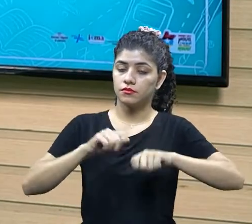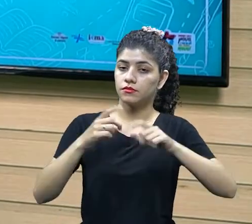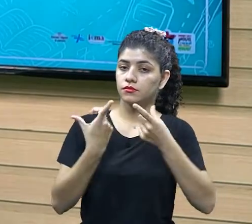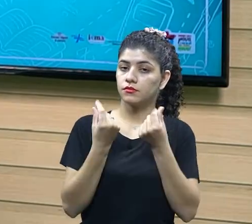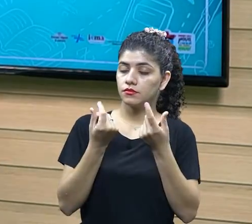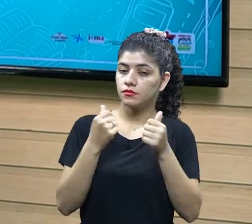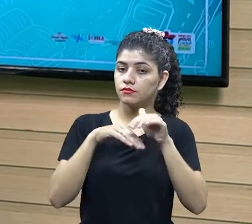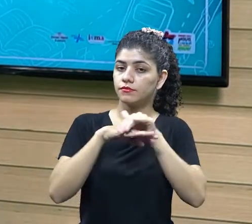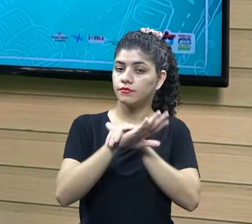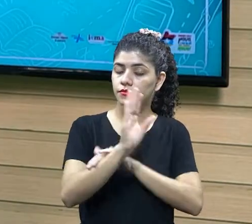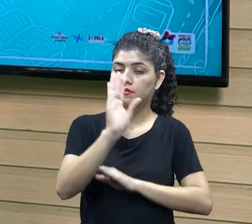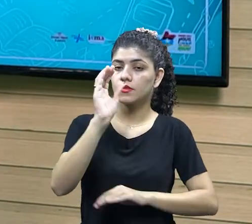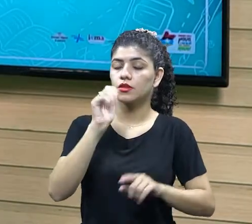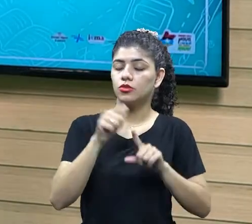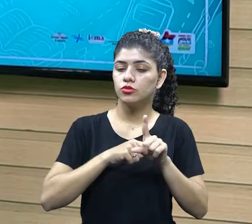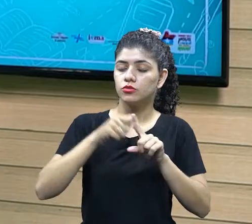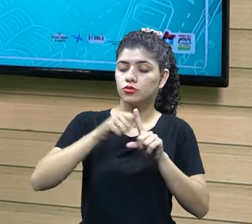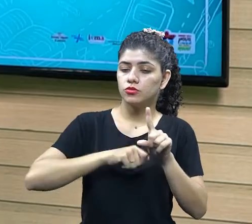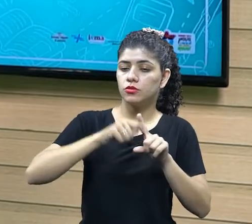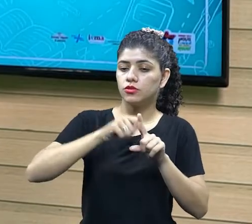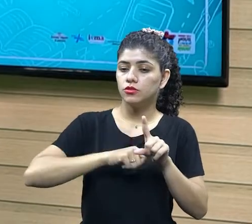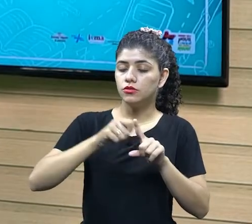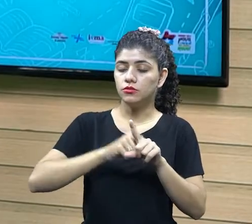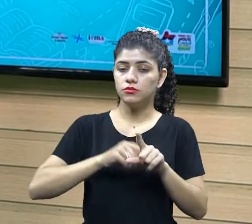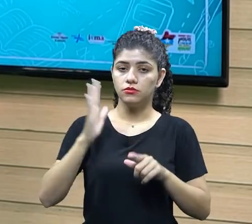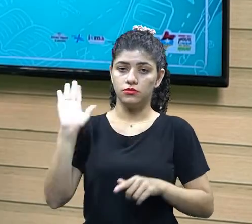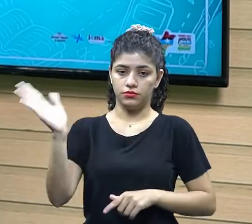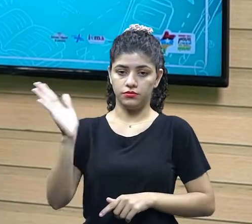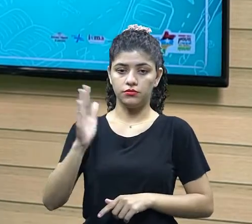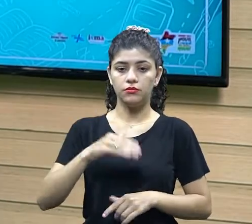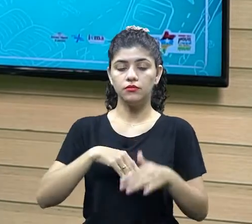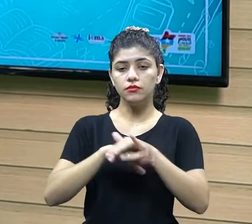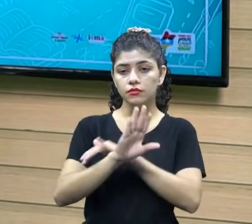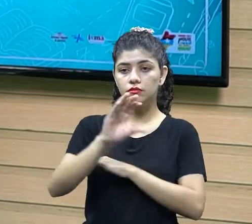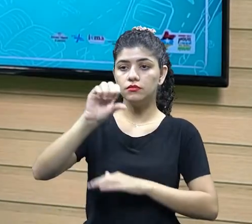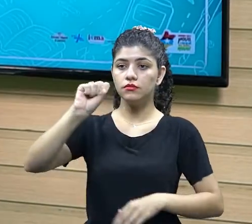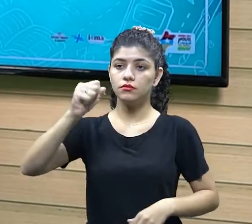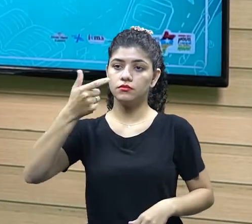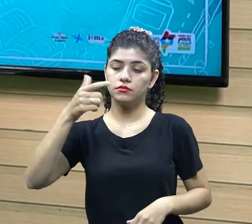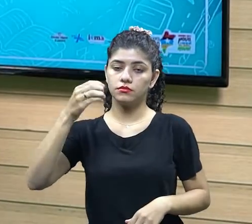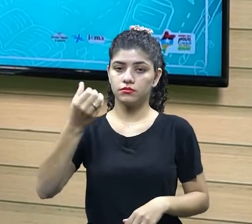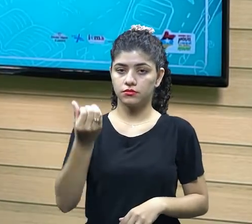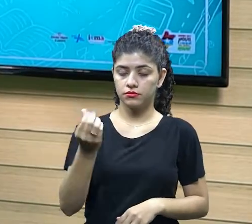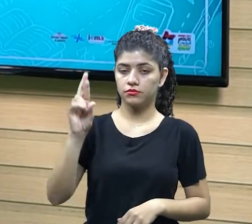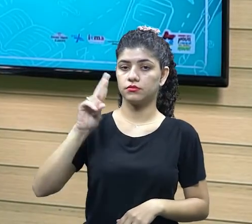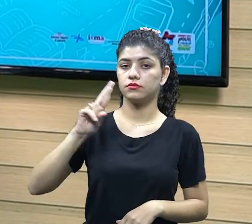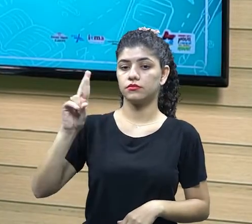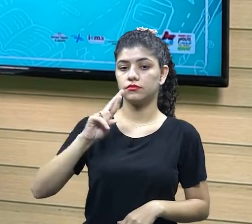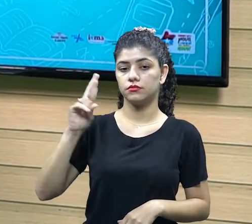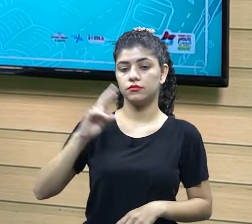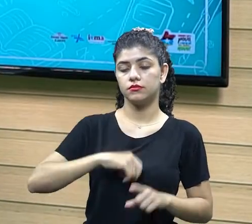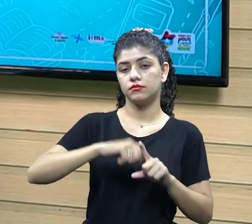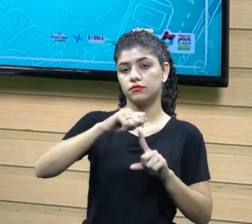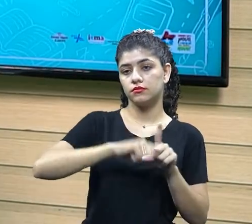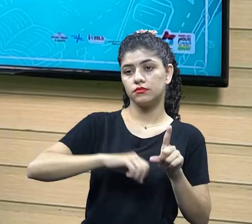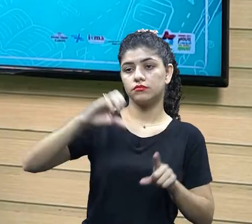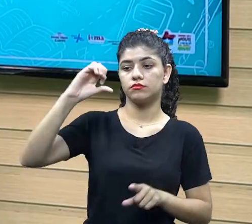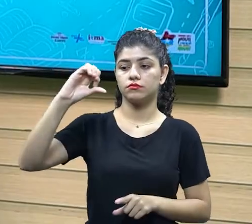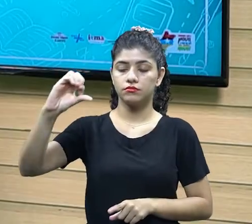o período que ele vai precisar economizar. Todo mês ele economizando R$